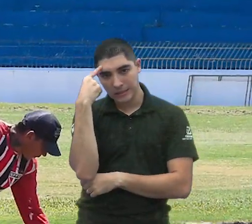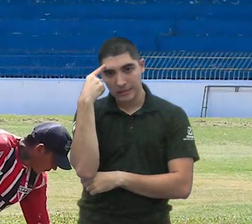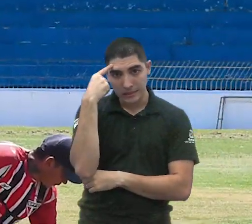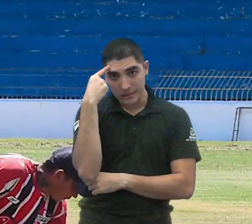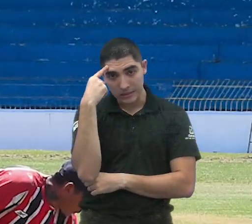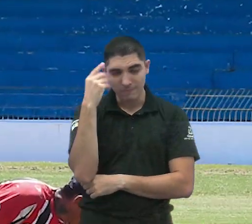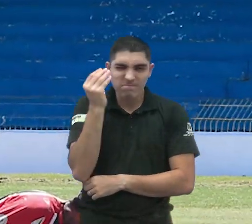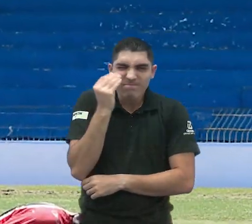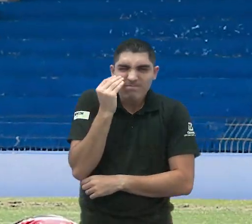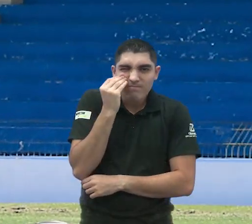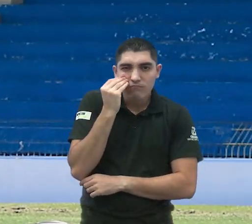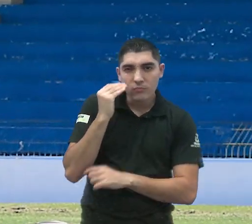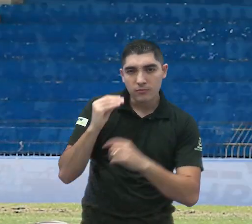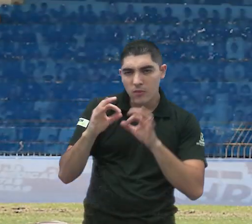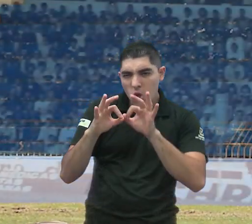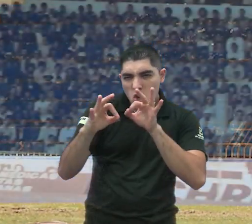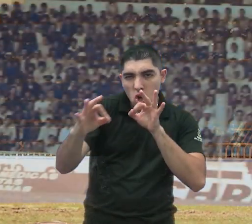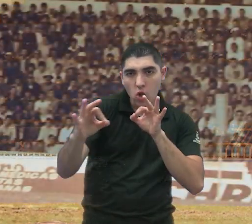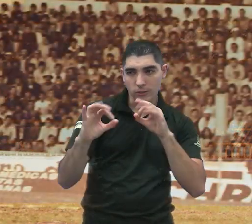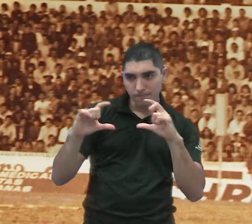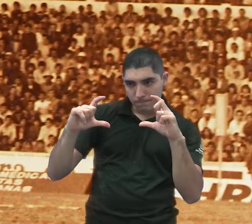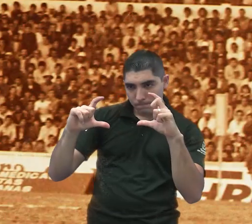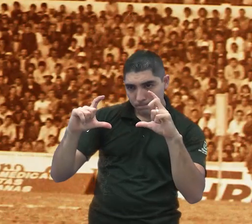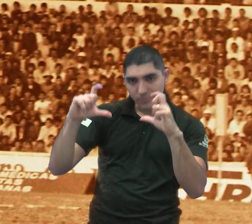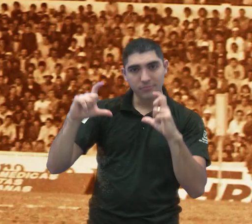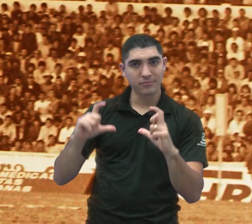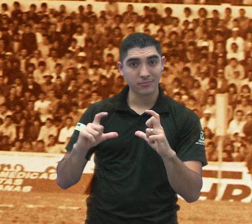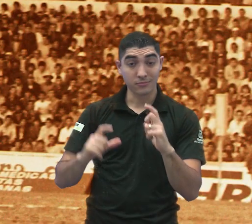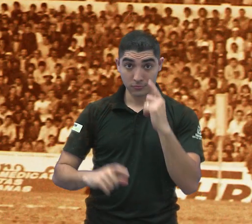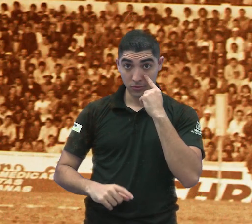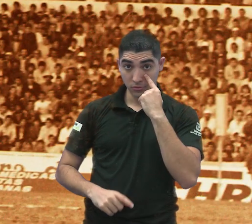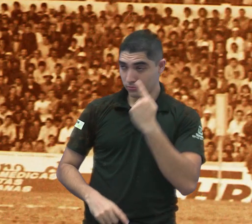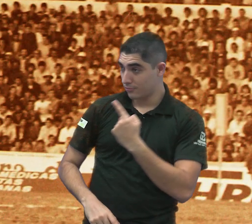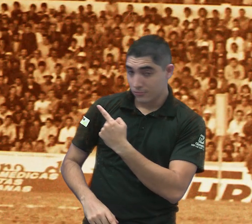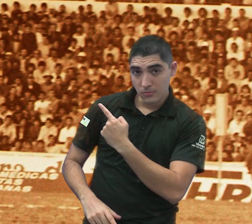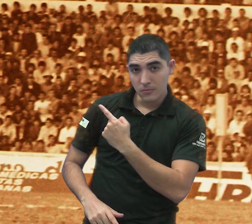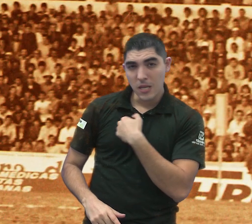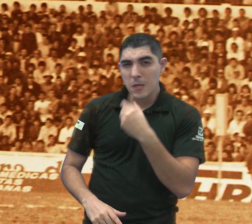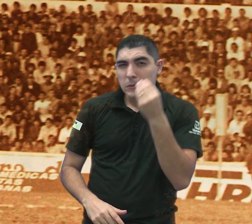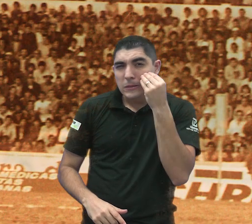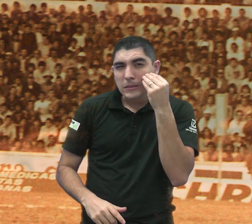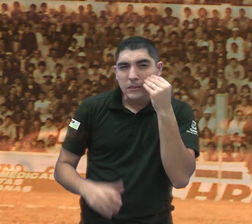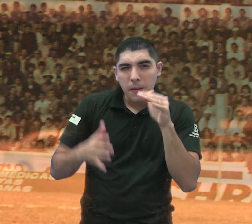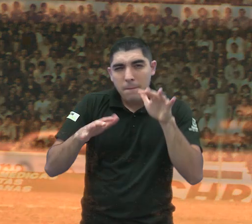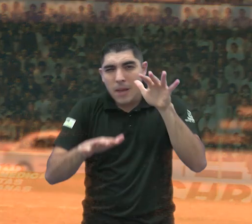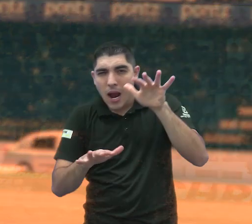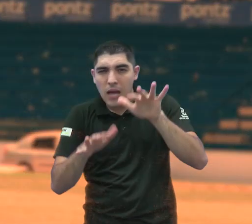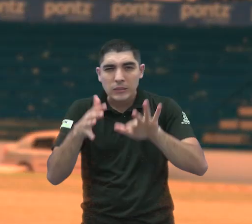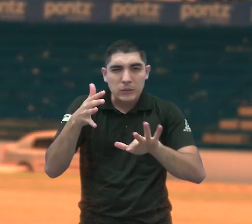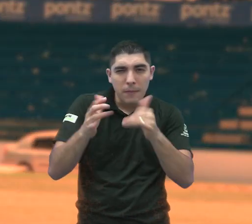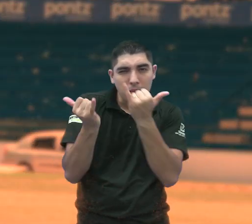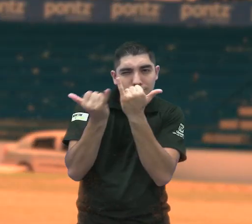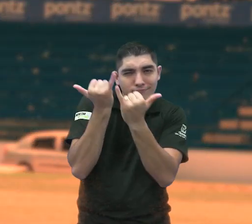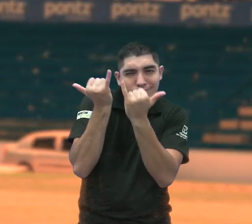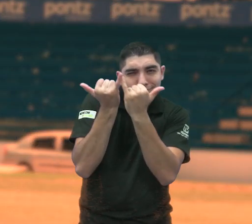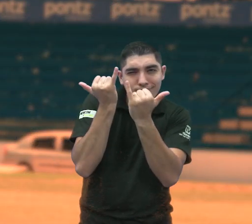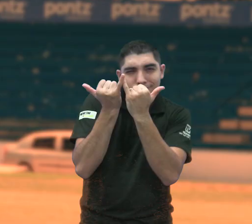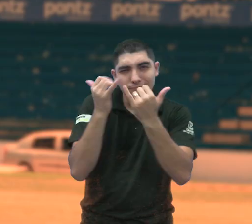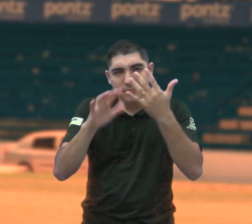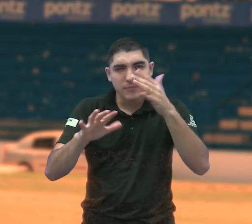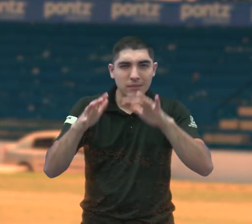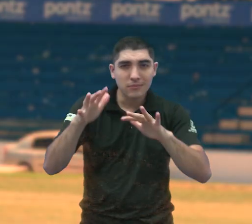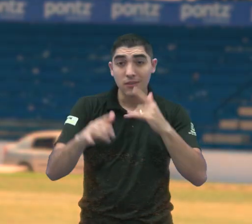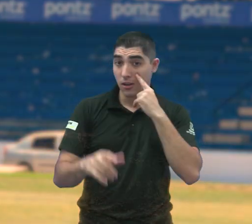me contentar em fazer a foto da arquibancada mesmo. Assim, procurei um ângulo mais ou menos igual ao da